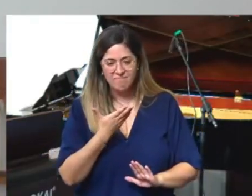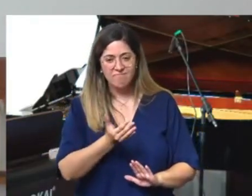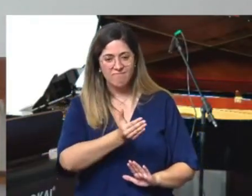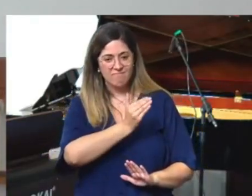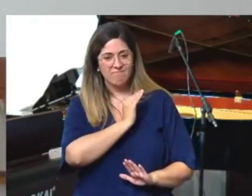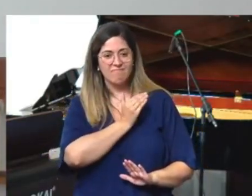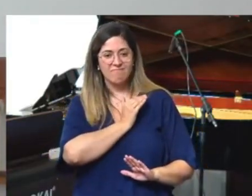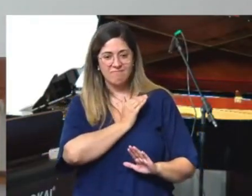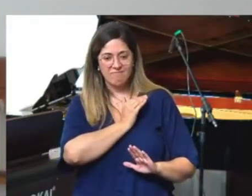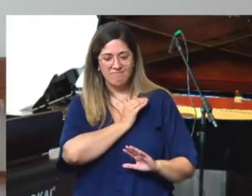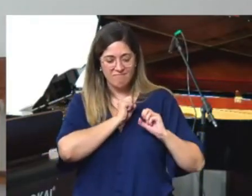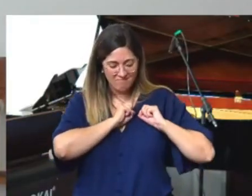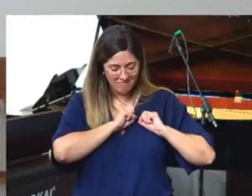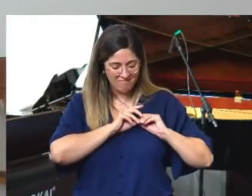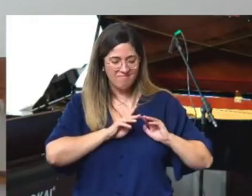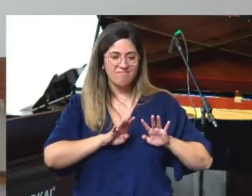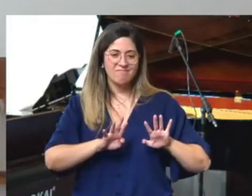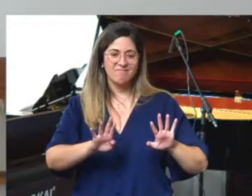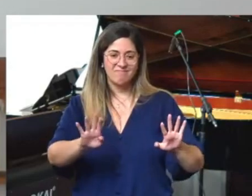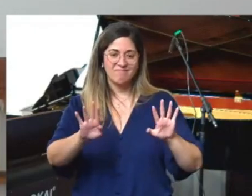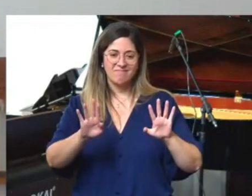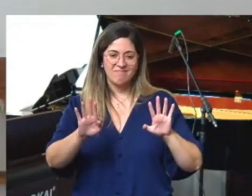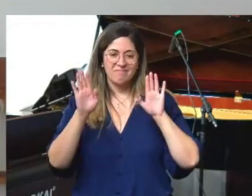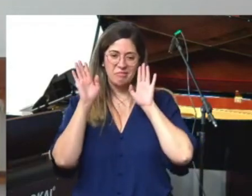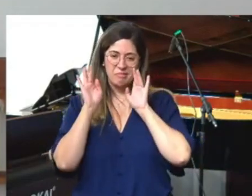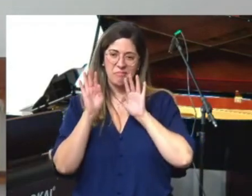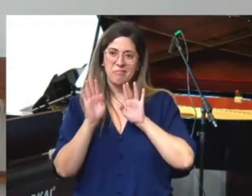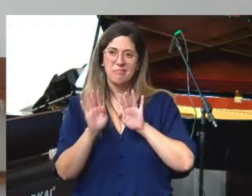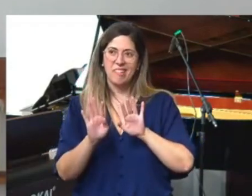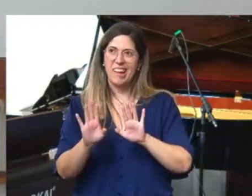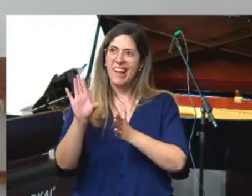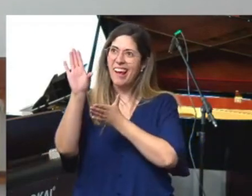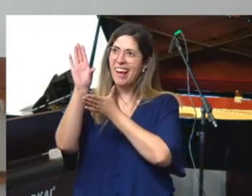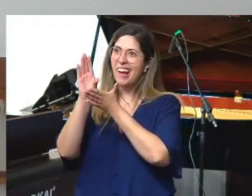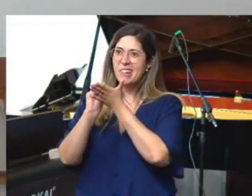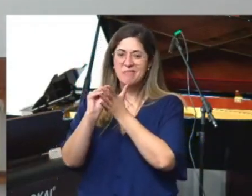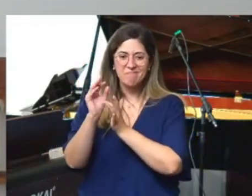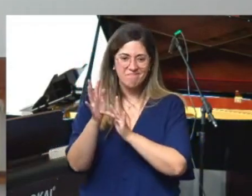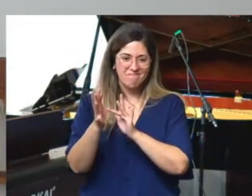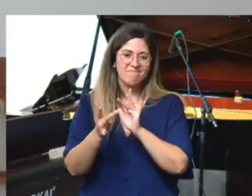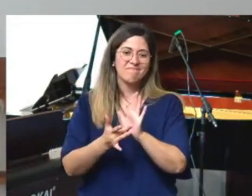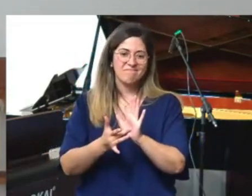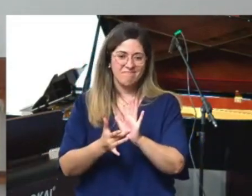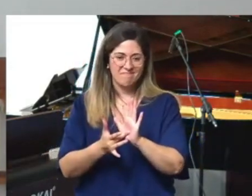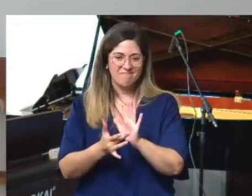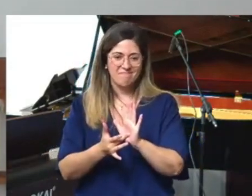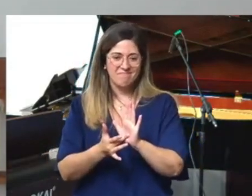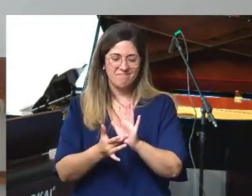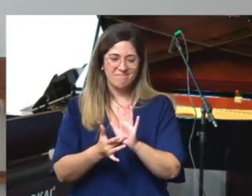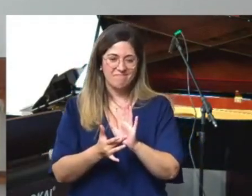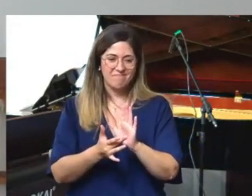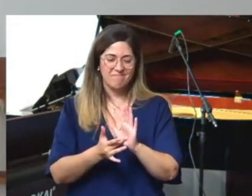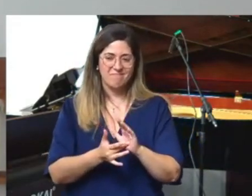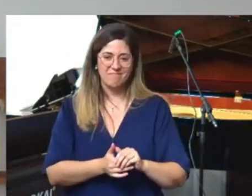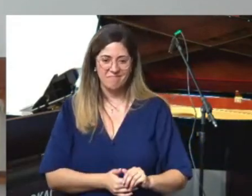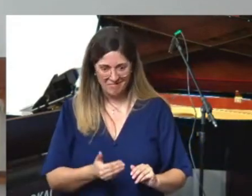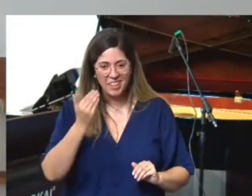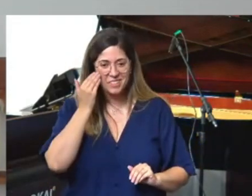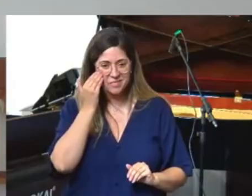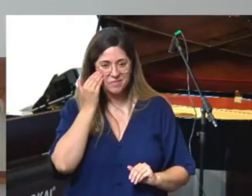podem ser transformados paulatinamente na imagem e semelhança de Cristo. O